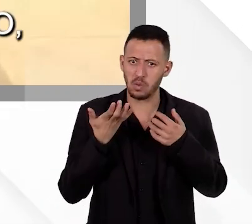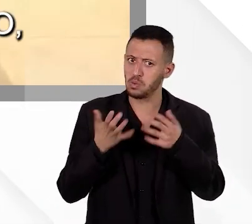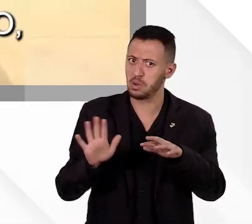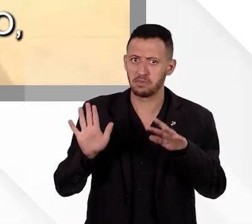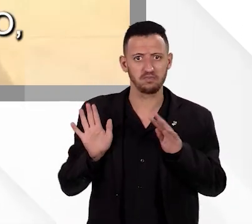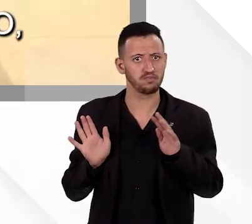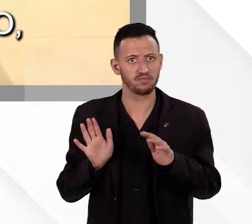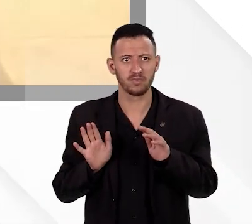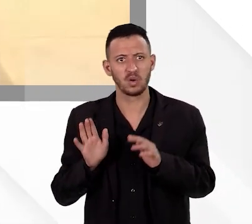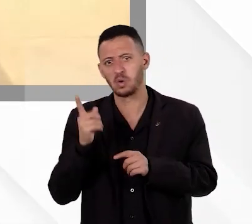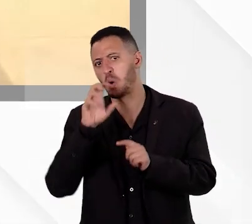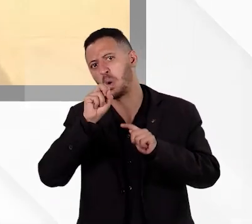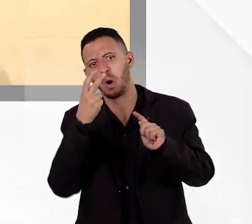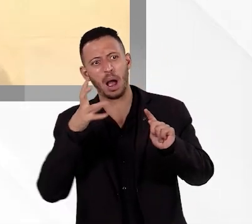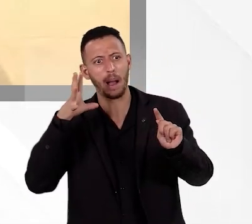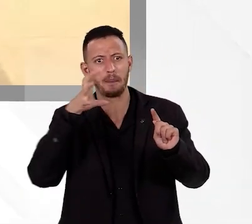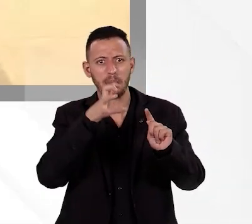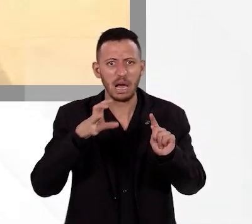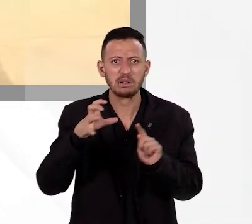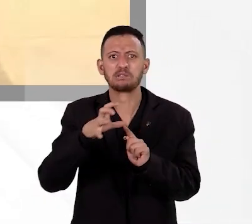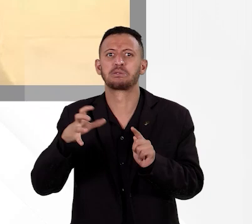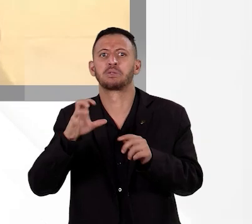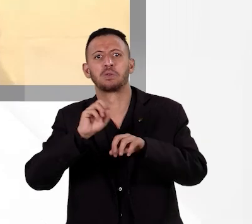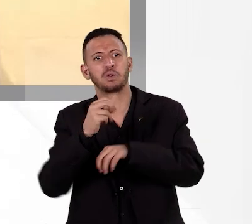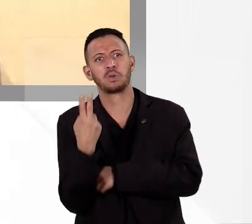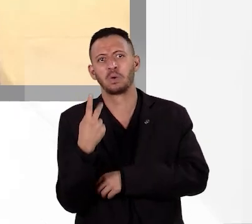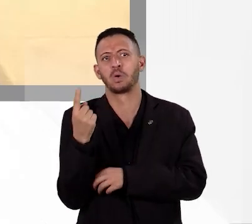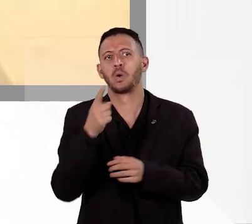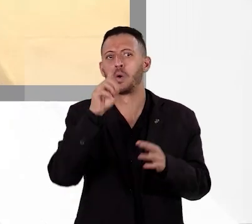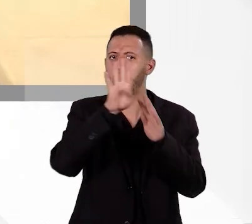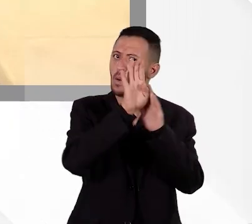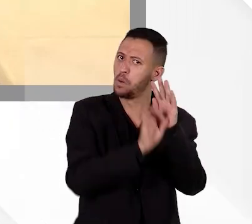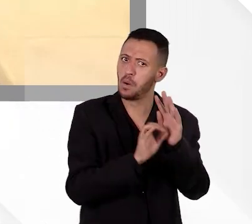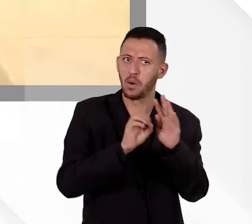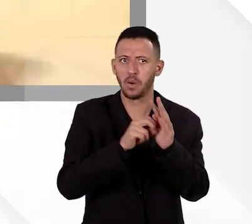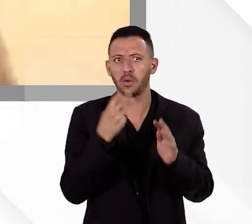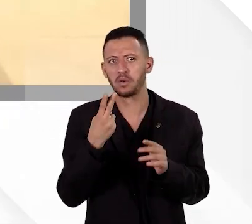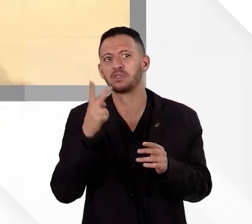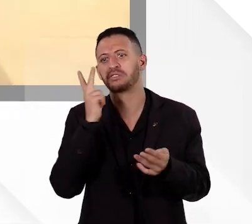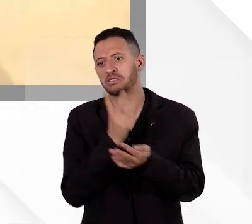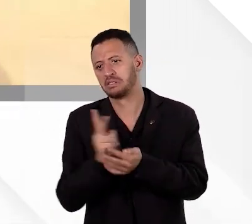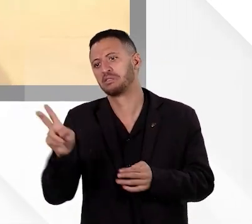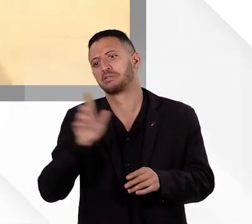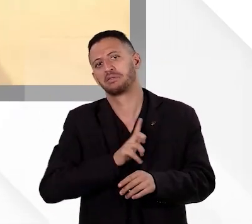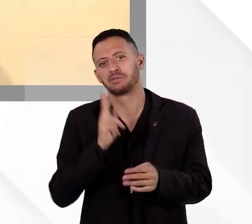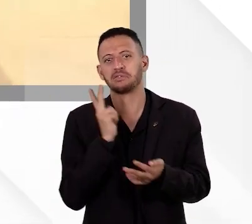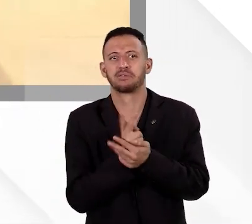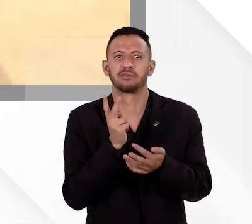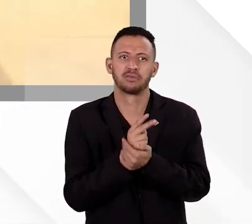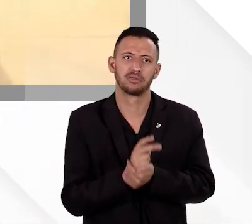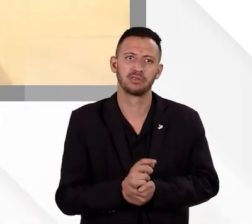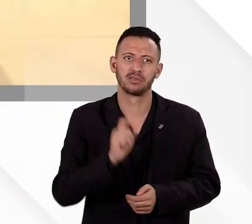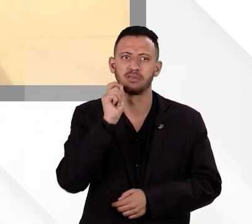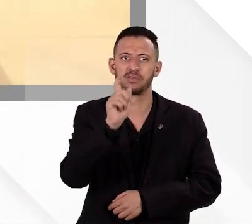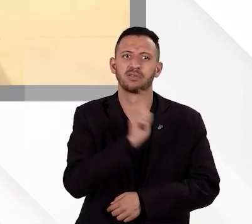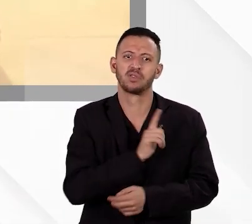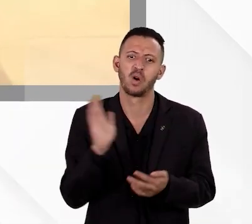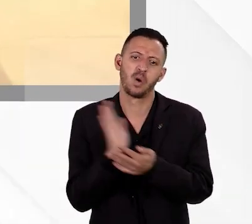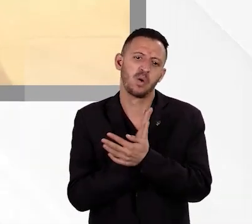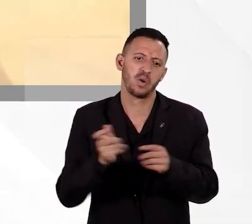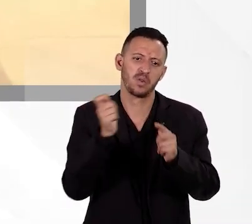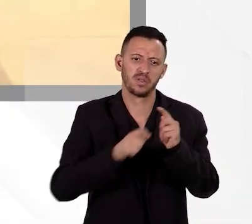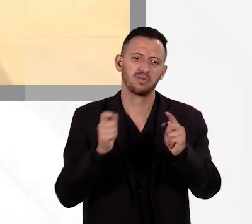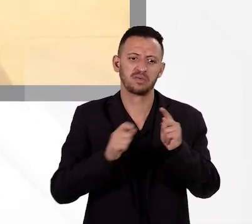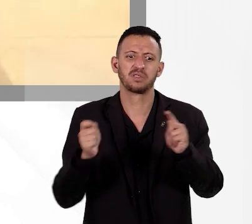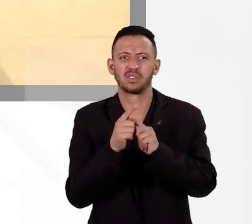práticas inaceitáveis ou de ameaças, seja uma única ocorrência ou ocorrências repetitivas, e que